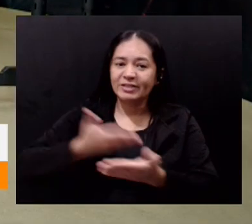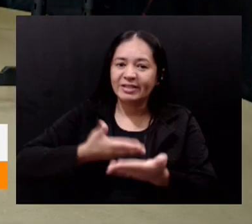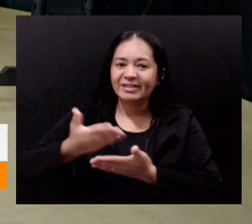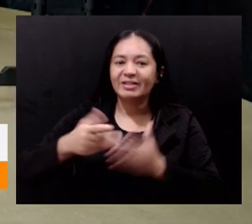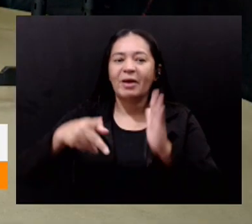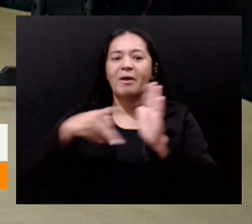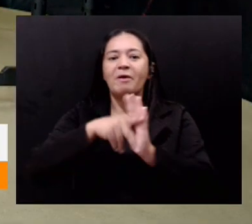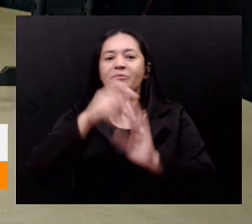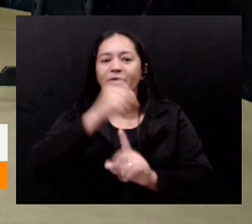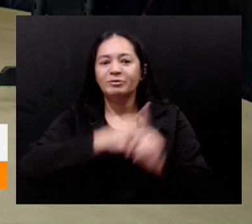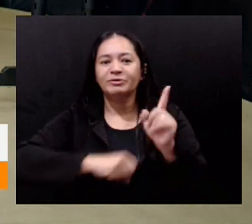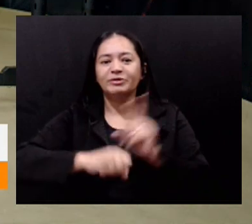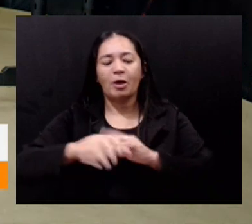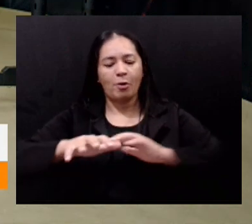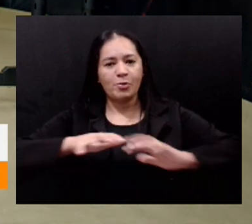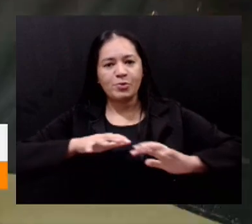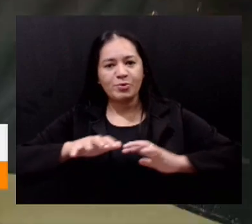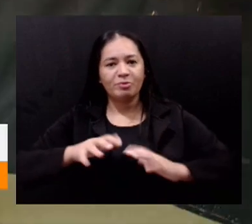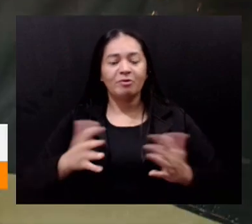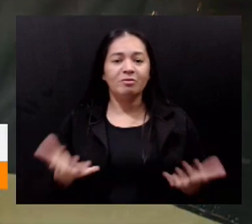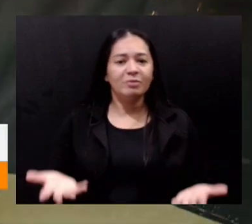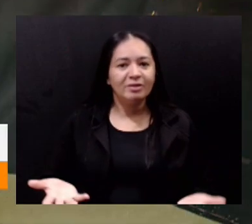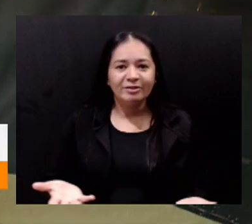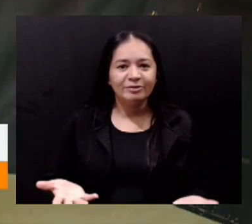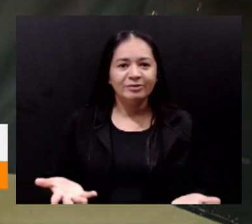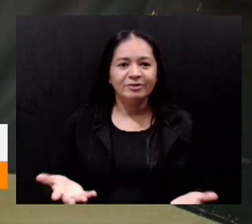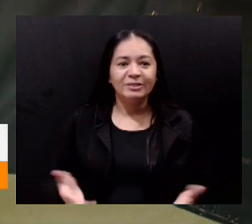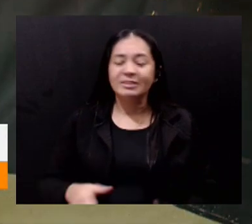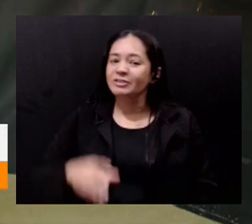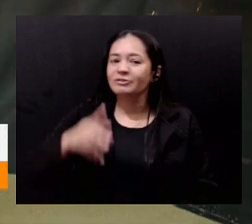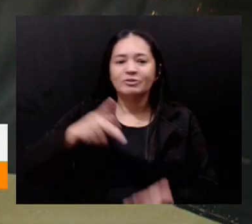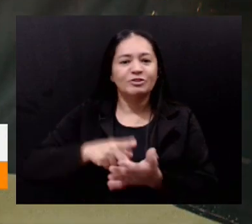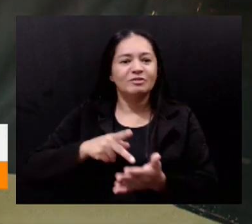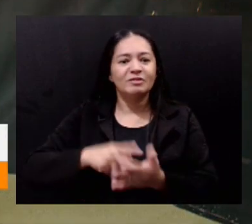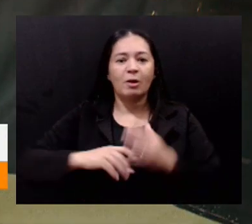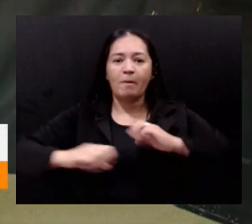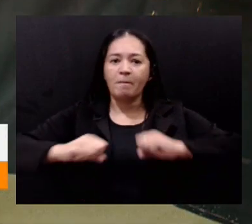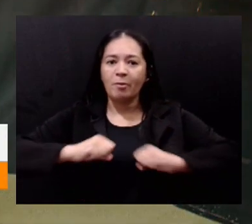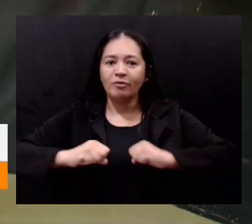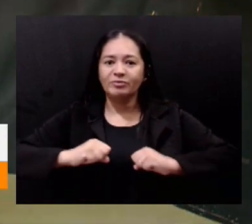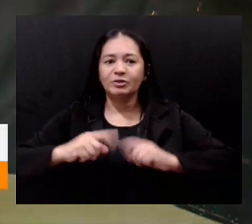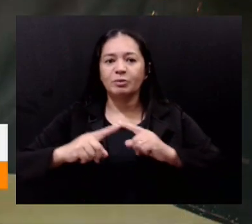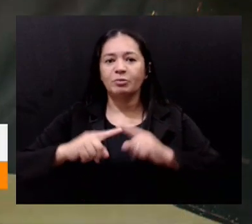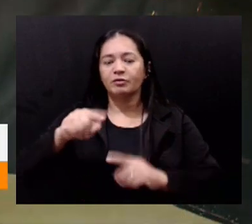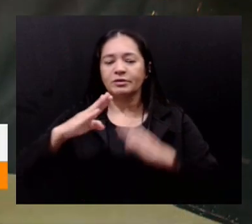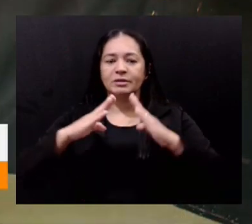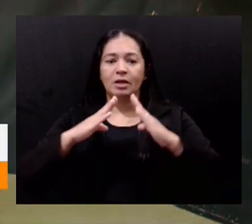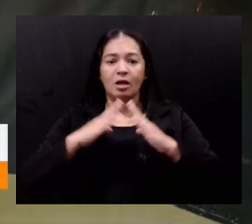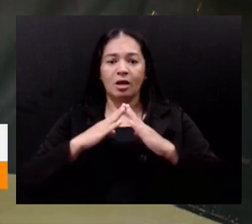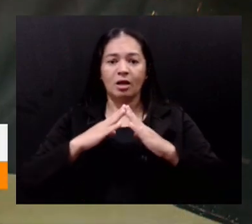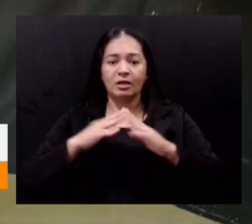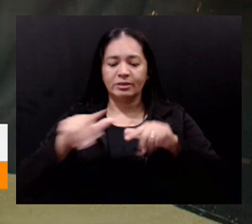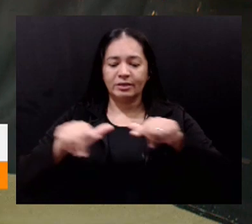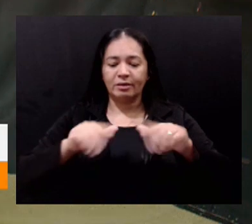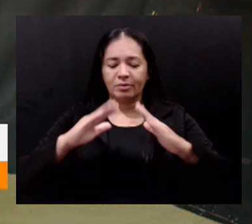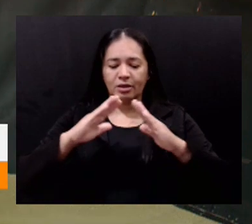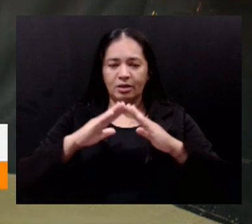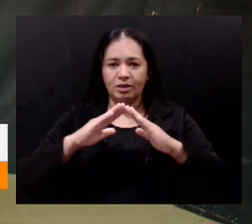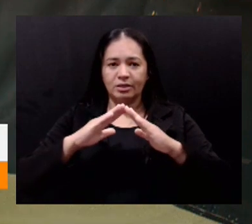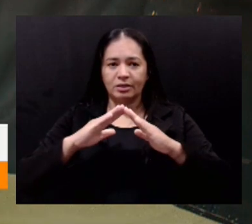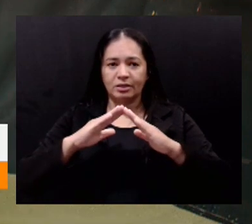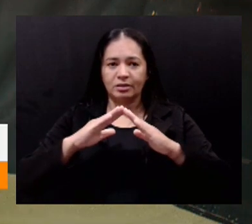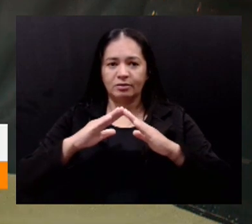são os movimentos, são os movimentos. É movimentos. literalmente os movimentos, porque quando você está em casa no home office, você está literalmente tá trabalhando, mas tá Tá